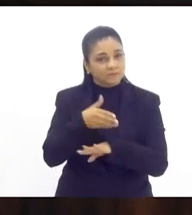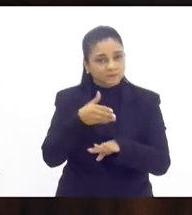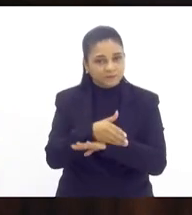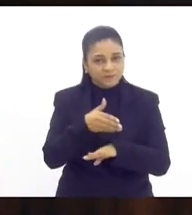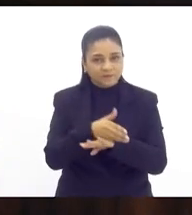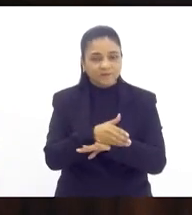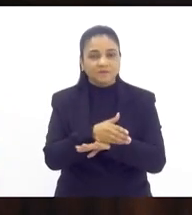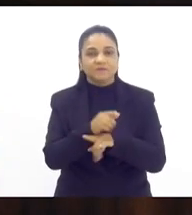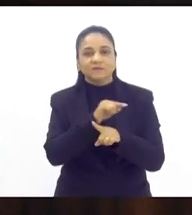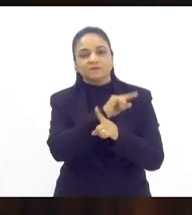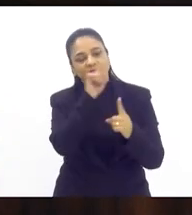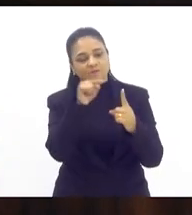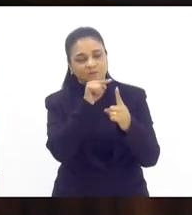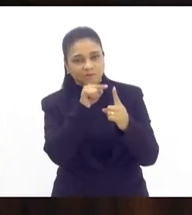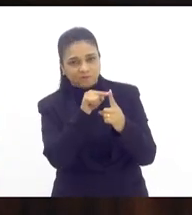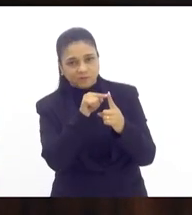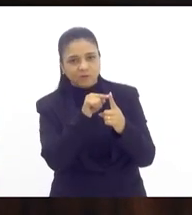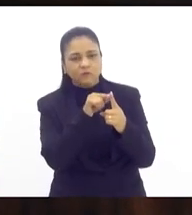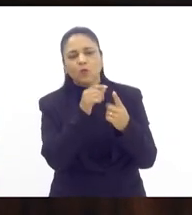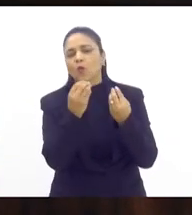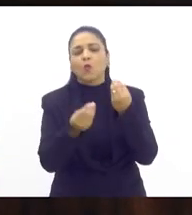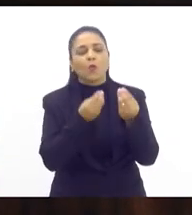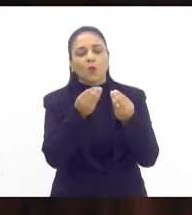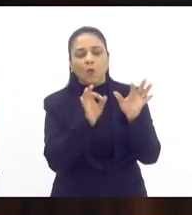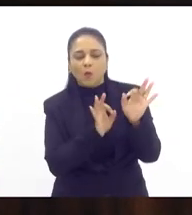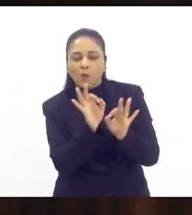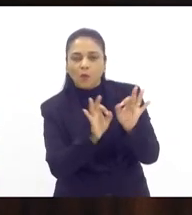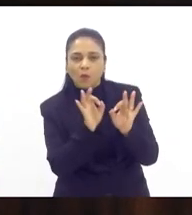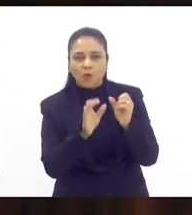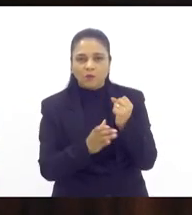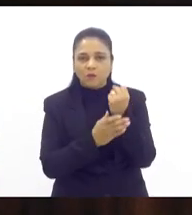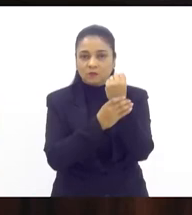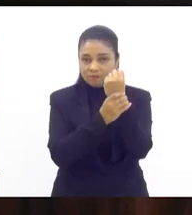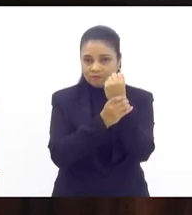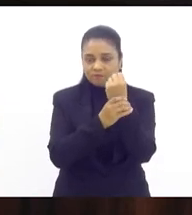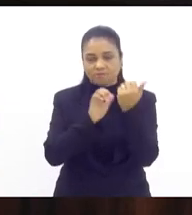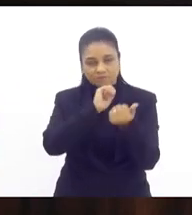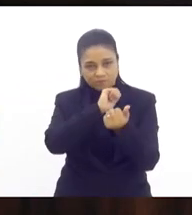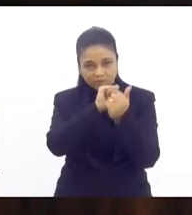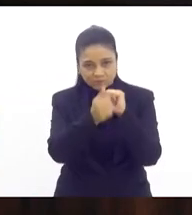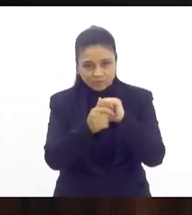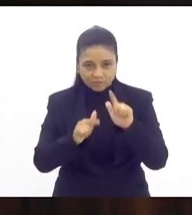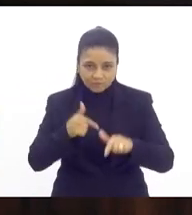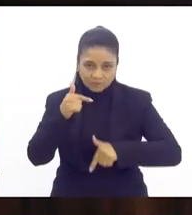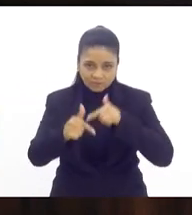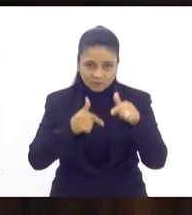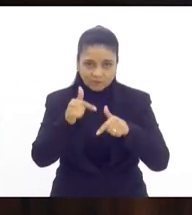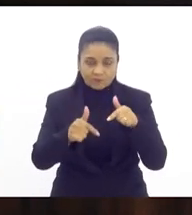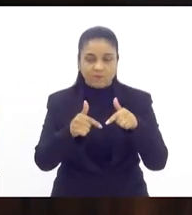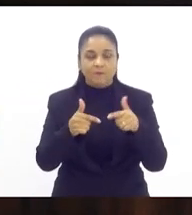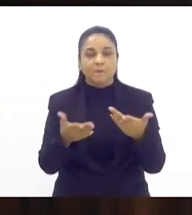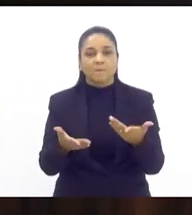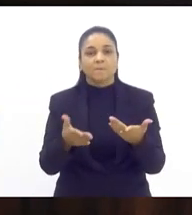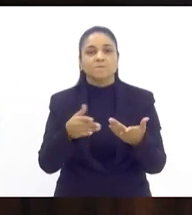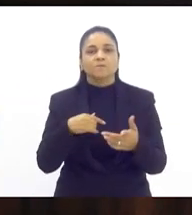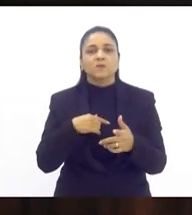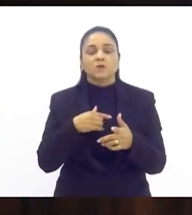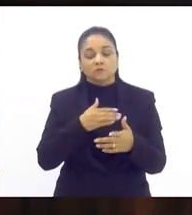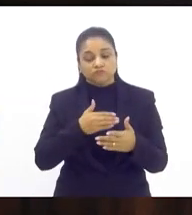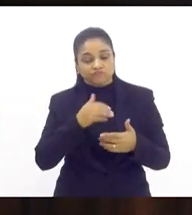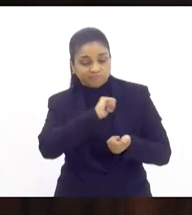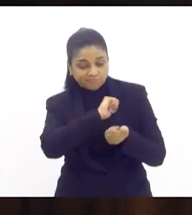idealiza lá como deve ser o planejamento da segurança da operação do jogo durante a separação de jogos a gente